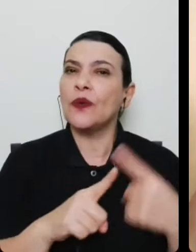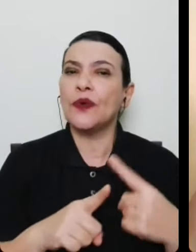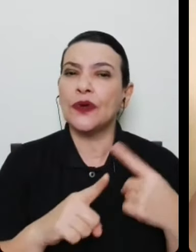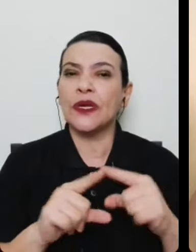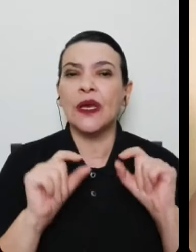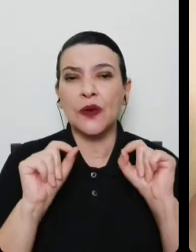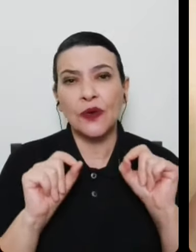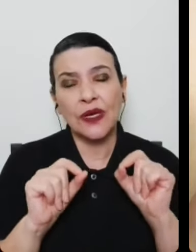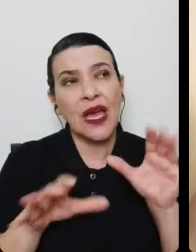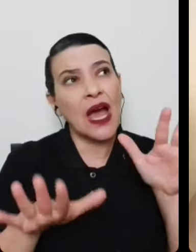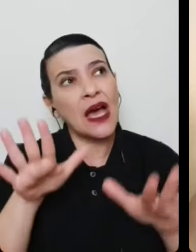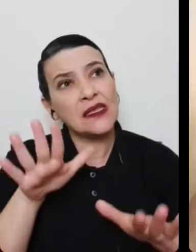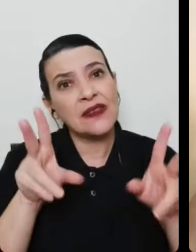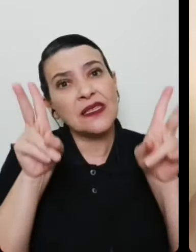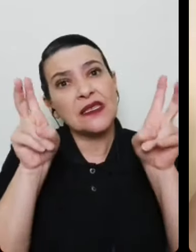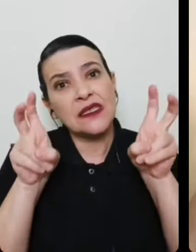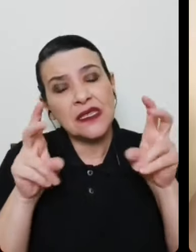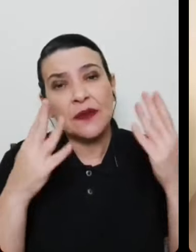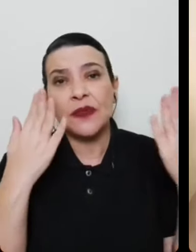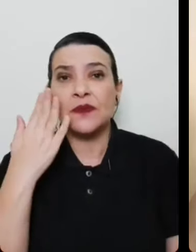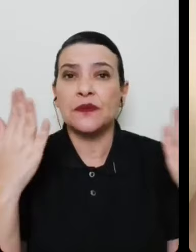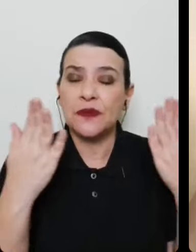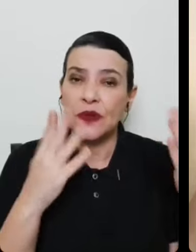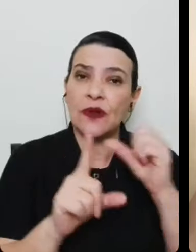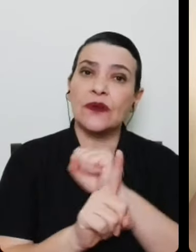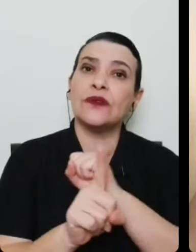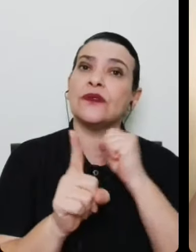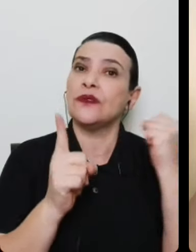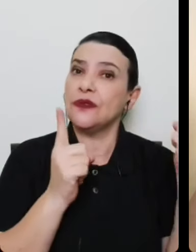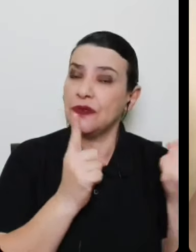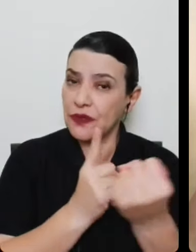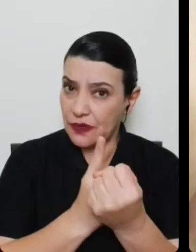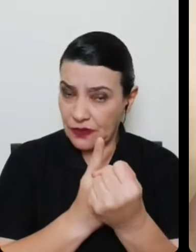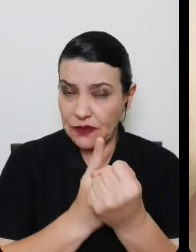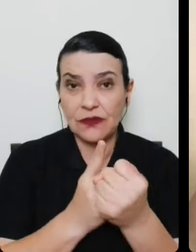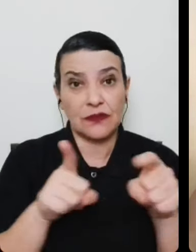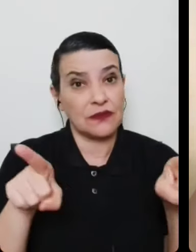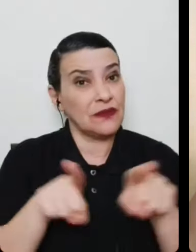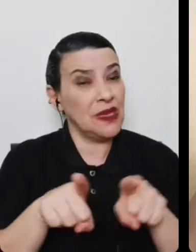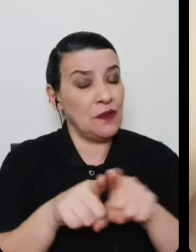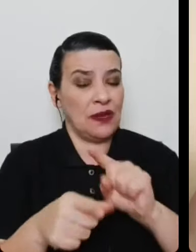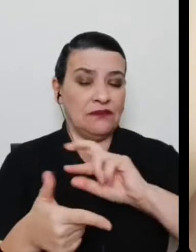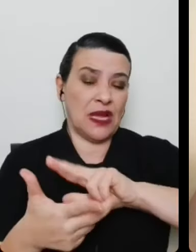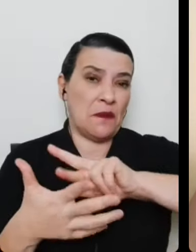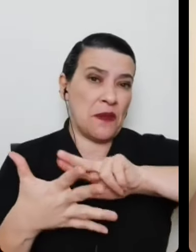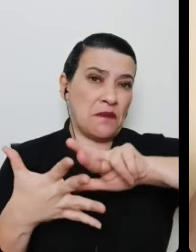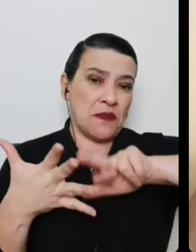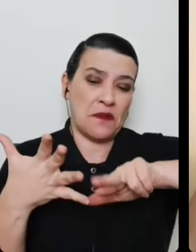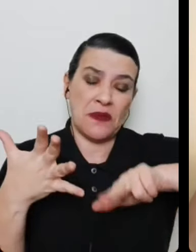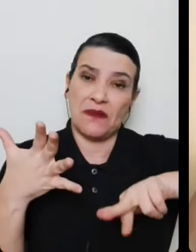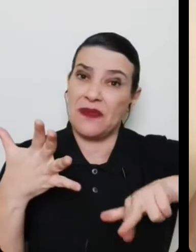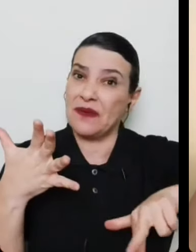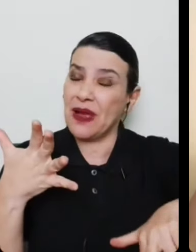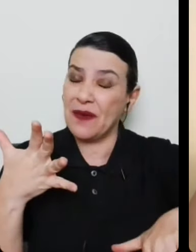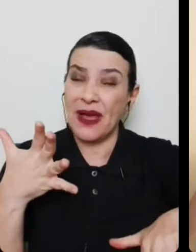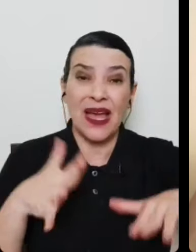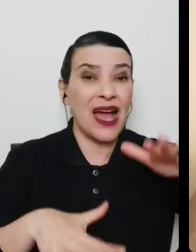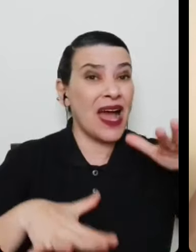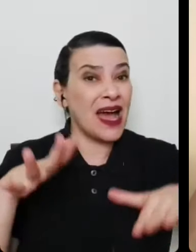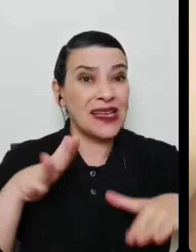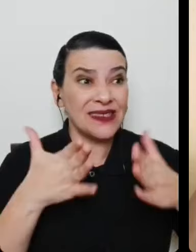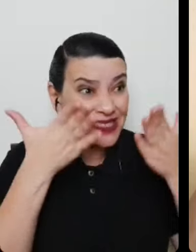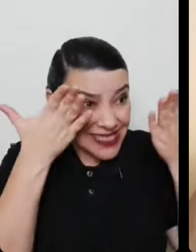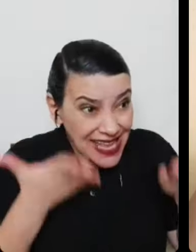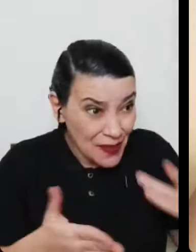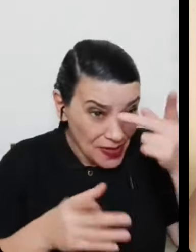questões psicológicas, questões sociais, questões de várias e várias ordens, que não necessariamente a